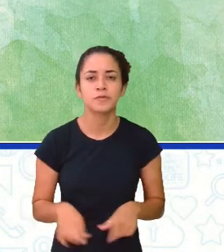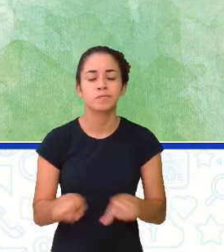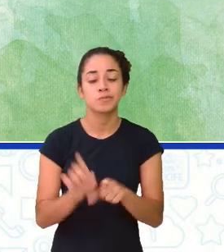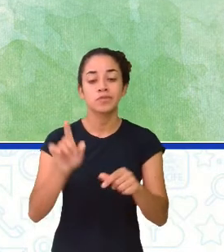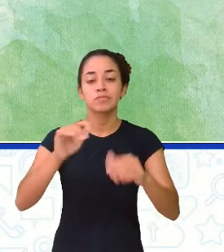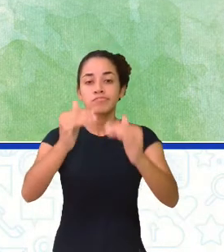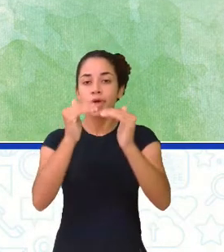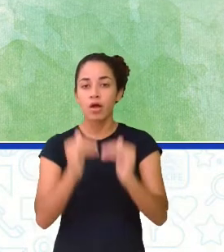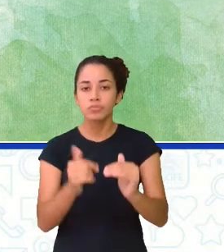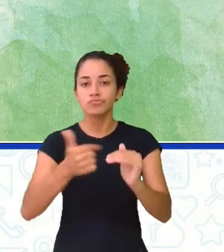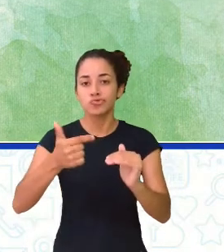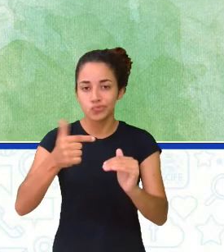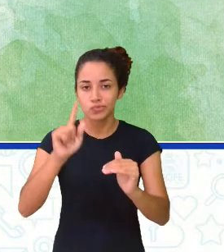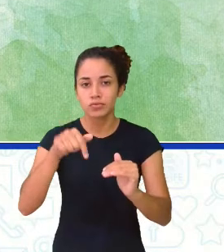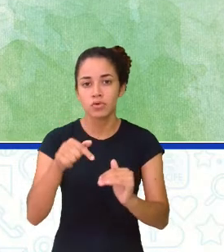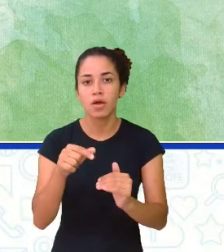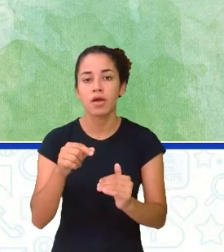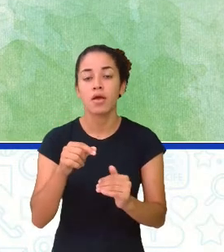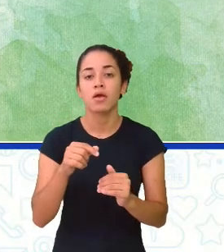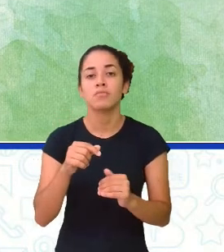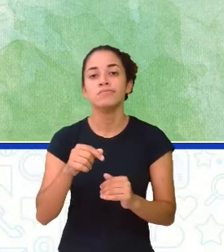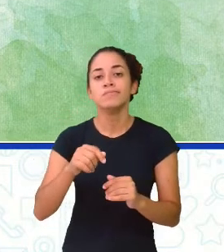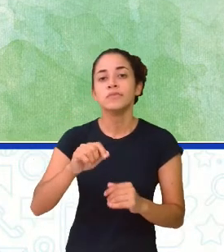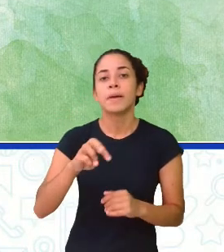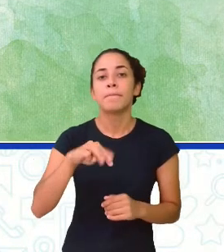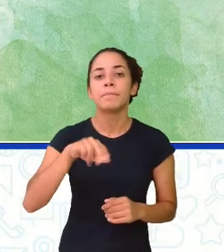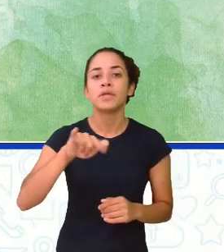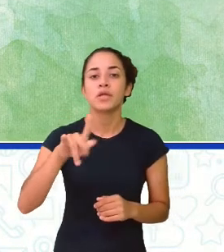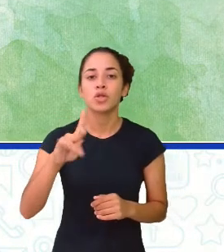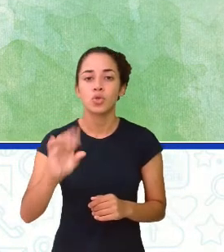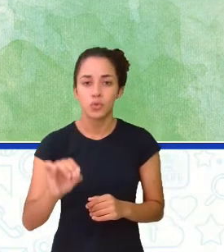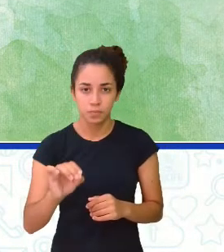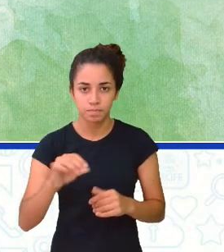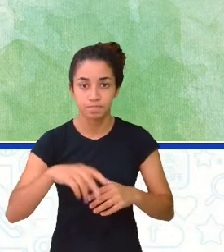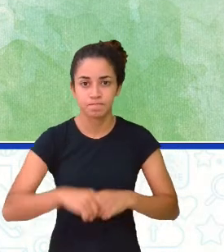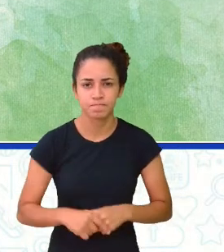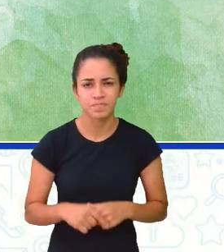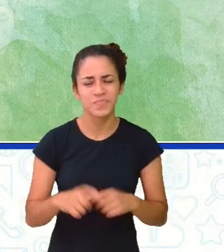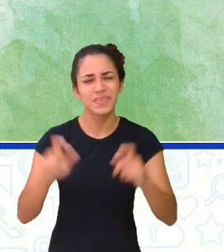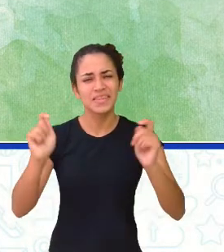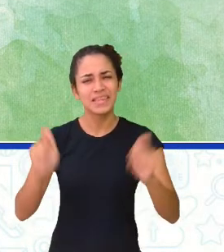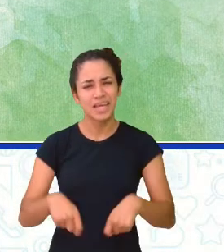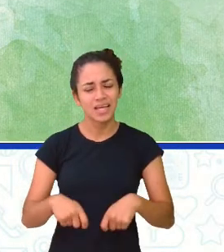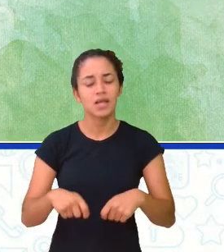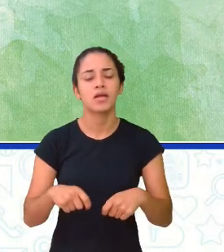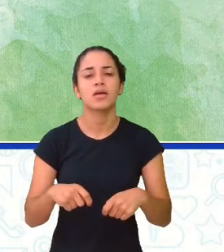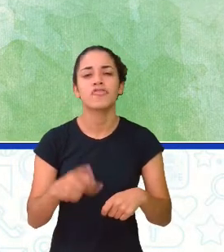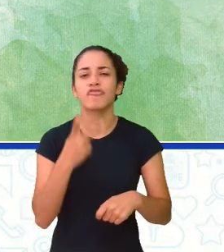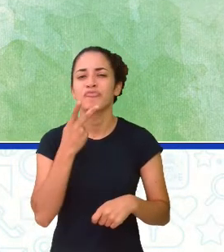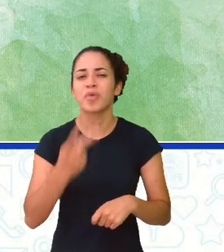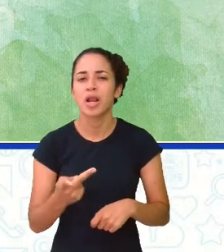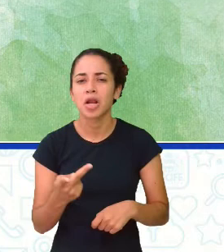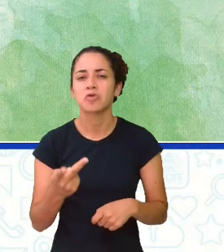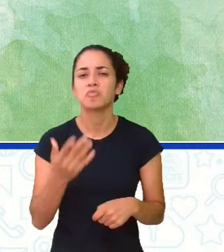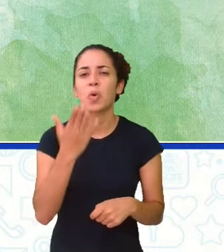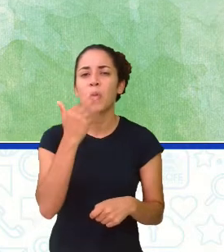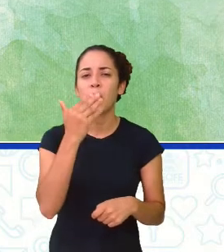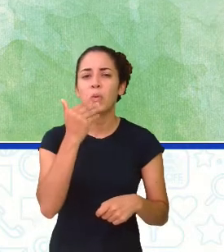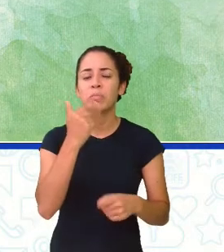milho. Aí eu pergunto a vocês, será que eu posso afirmar que esses alimentos aí seriam uma